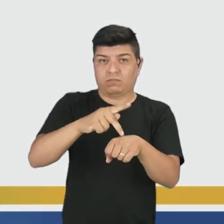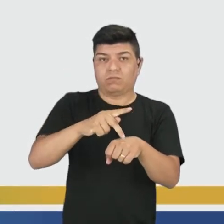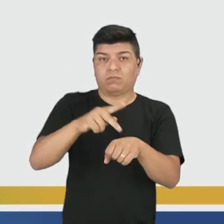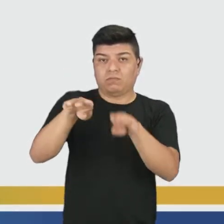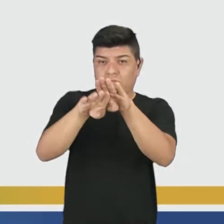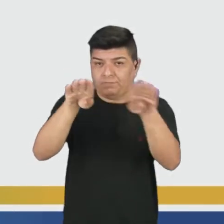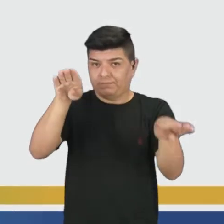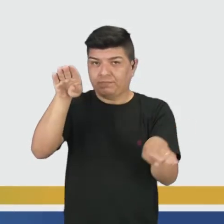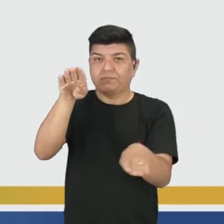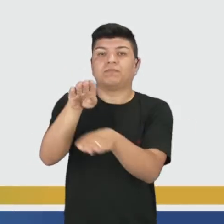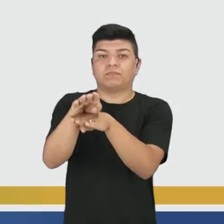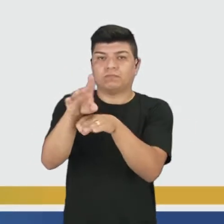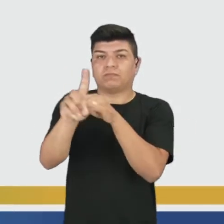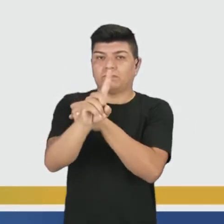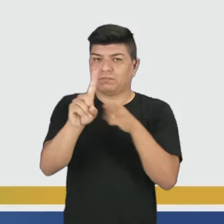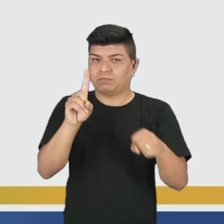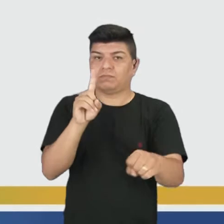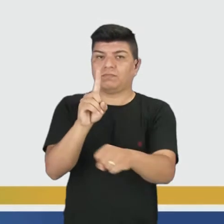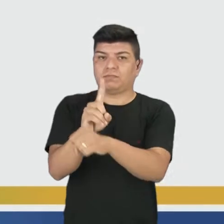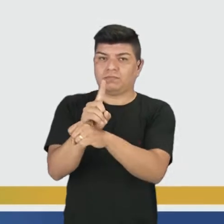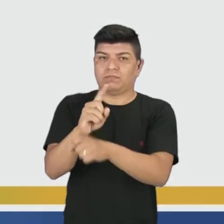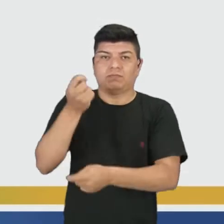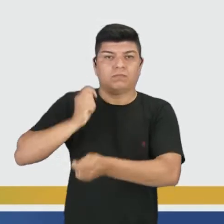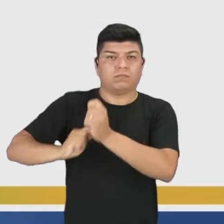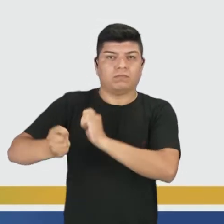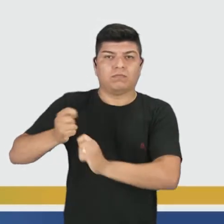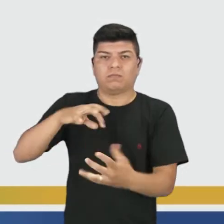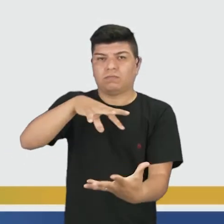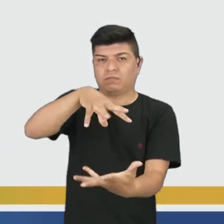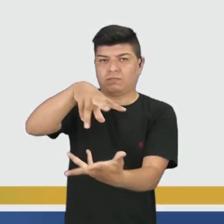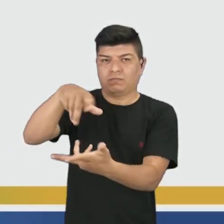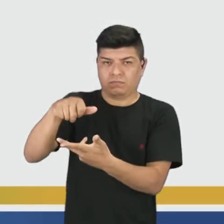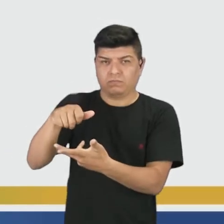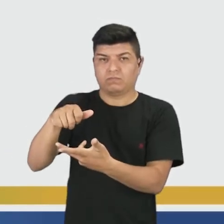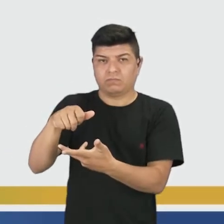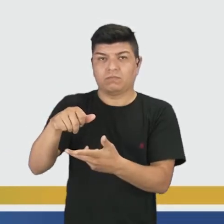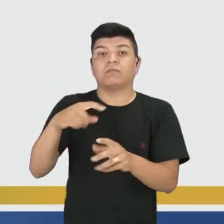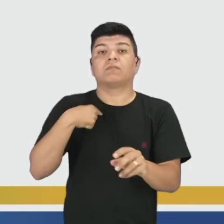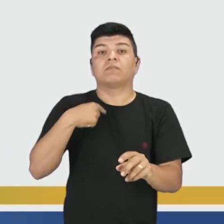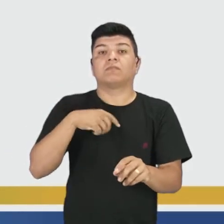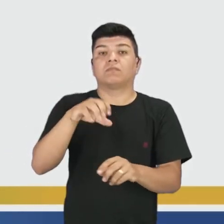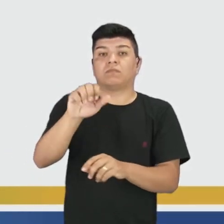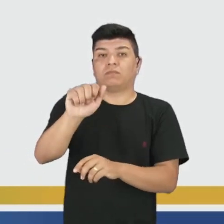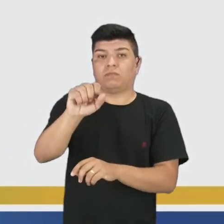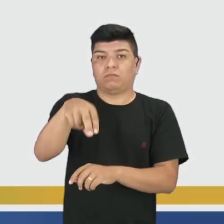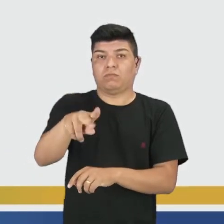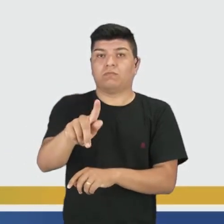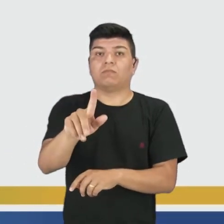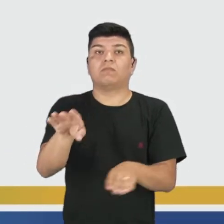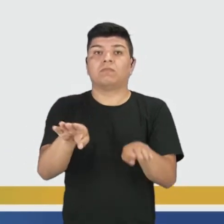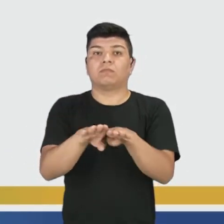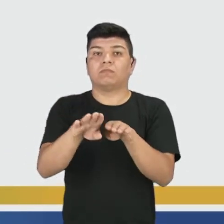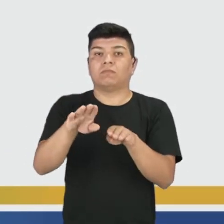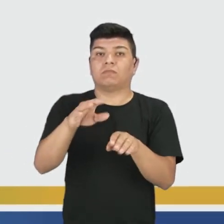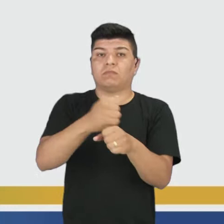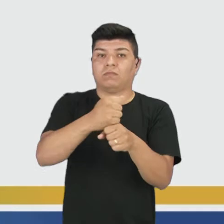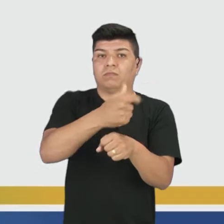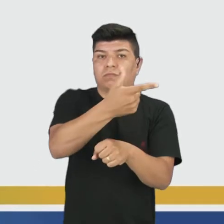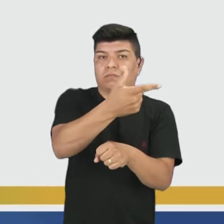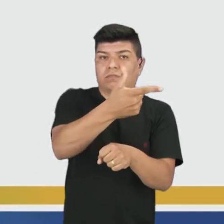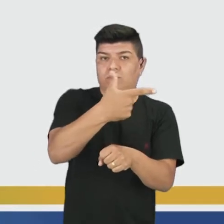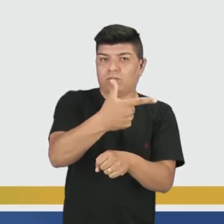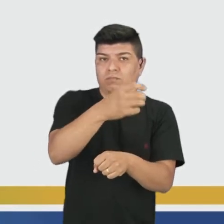de desigualdade social e econômica do mundo. Segundo o relatório da ONU de 2010, as